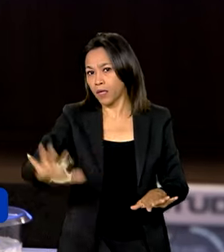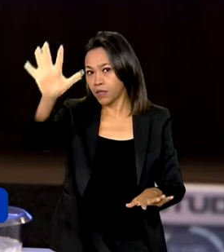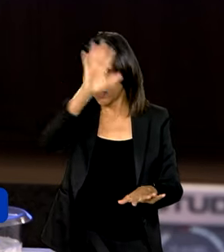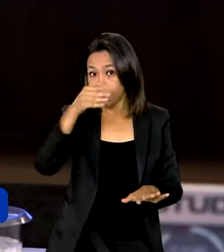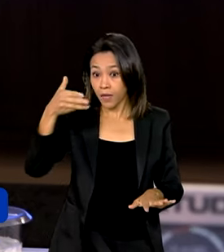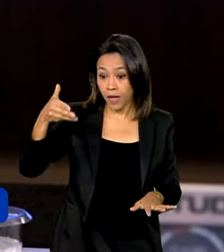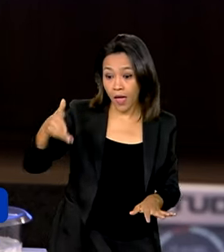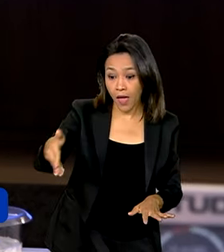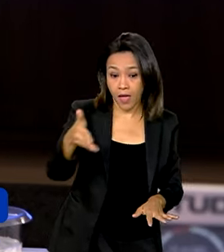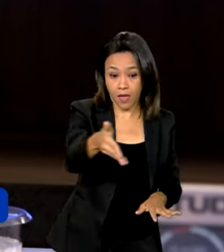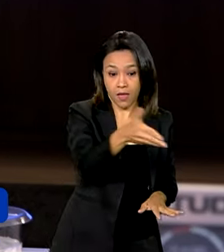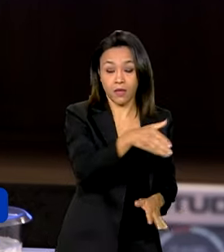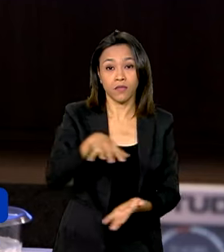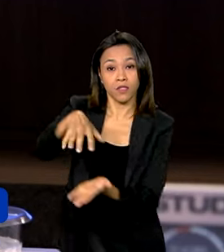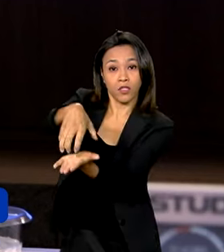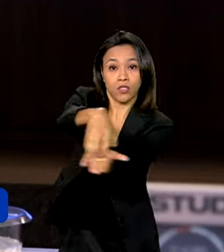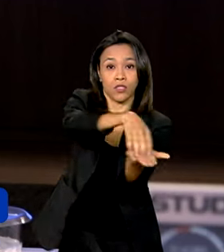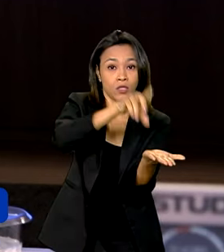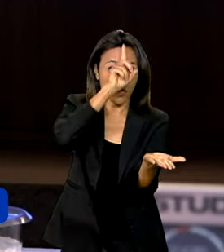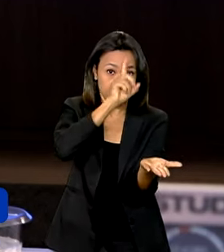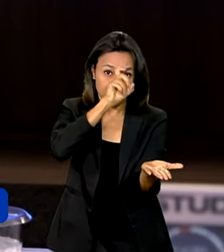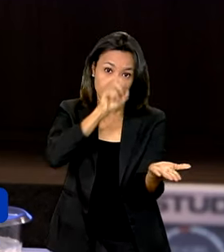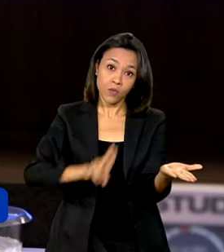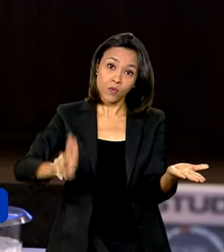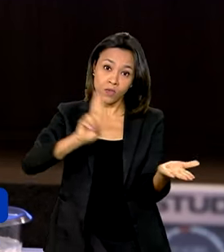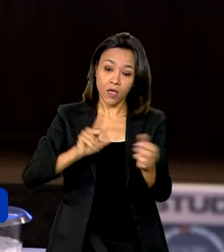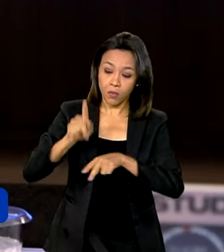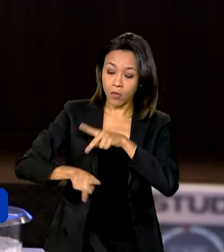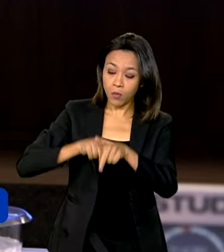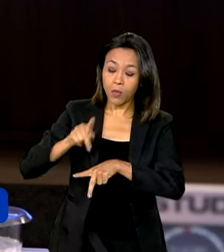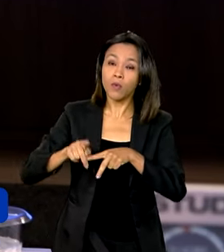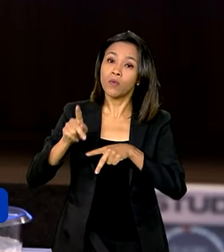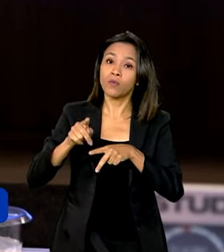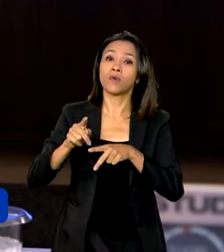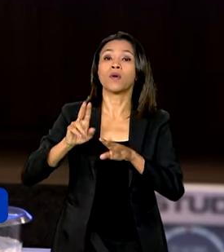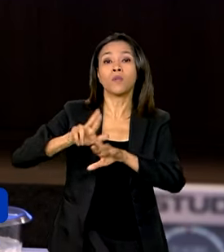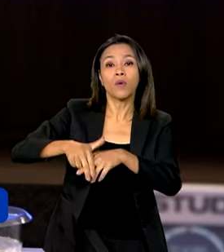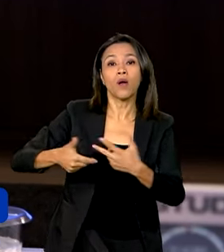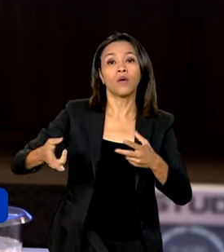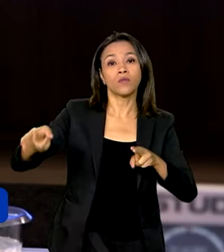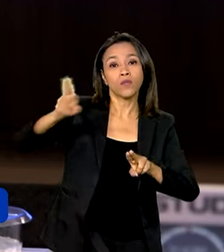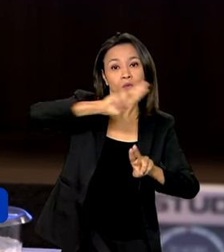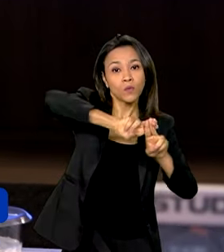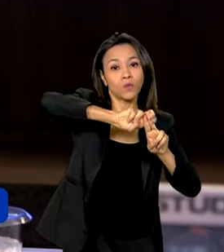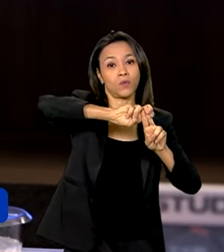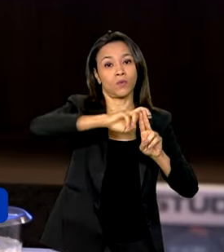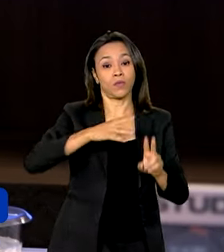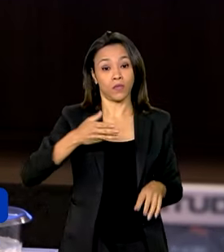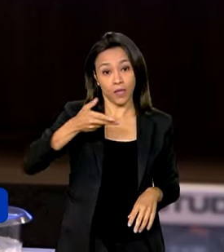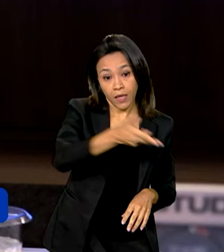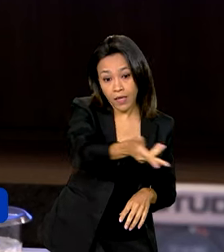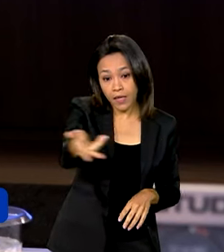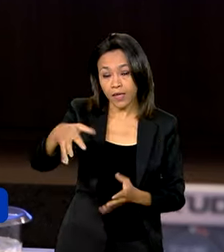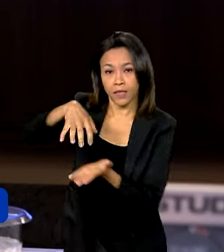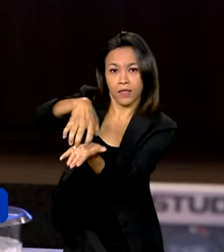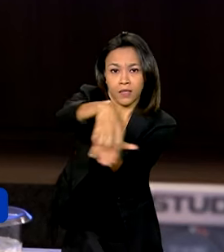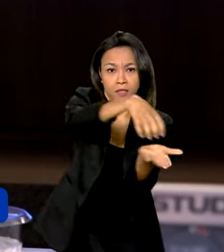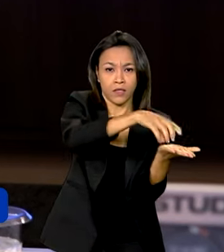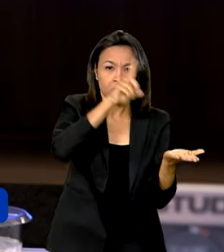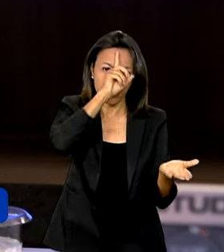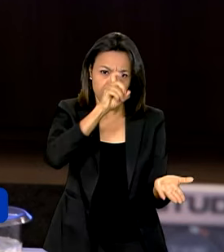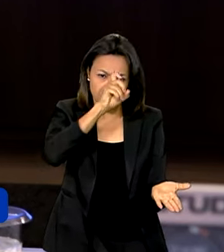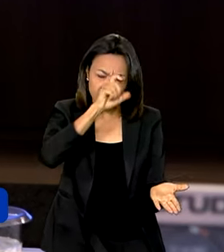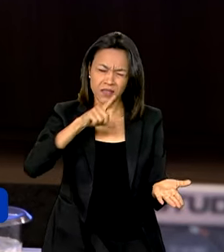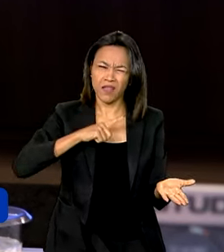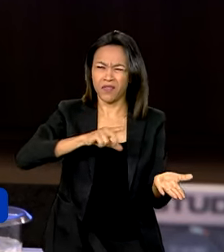usados plenamente pela população através do Sistema Único de Saúde esses hospitais Houve várias tentativas